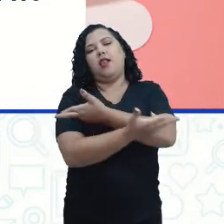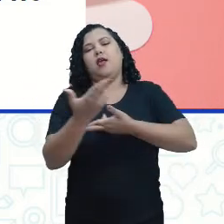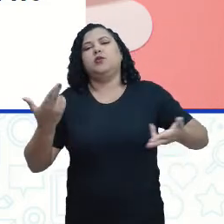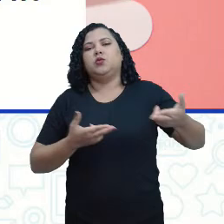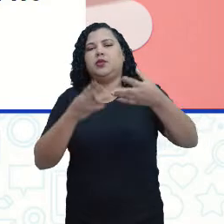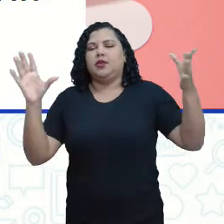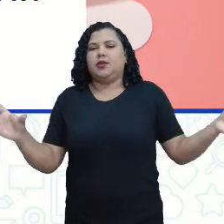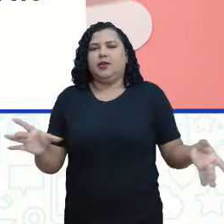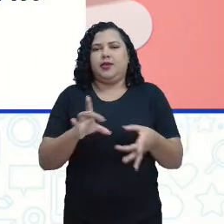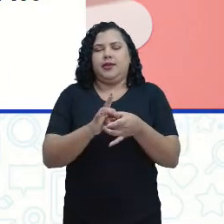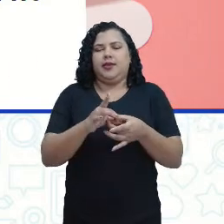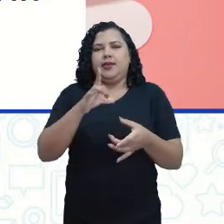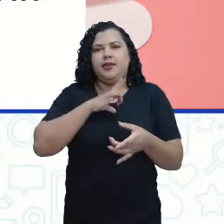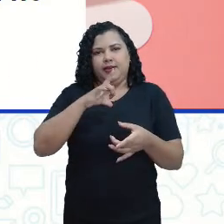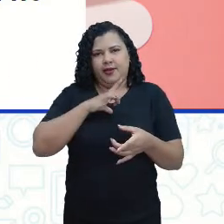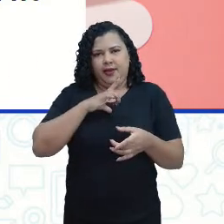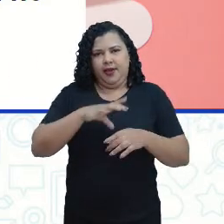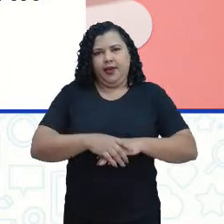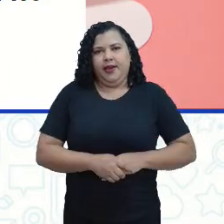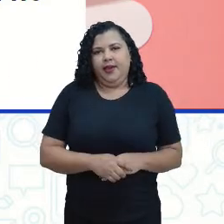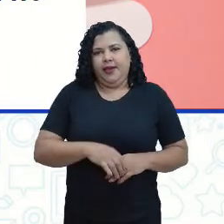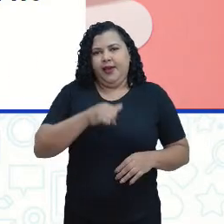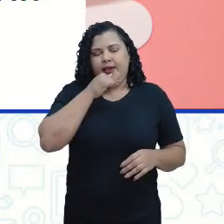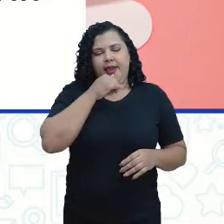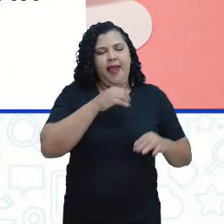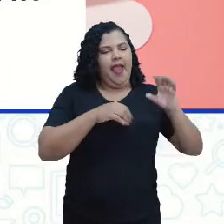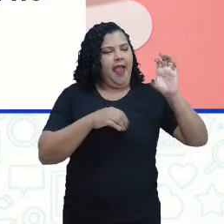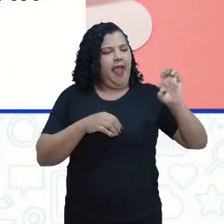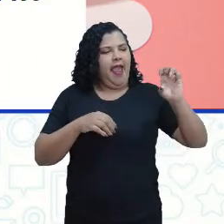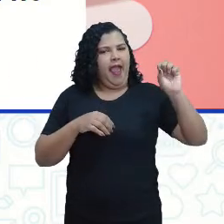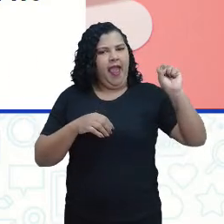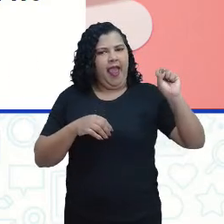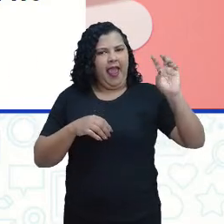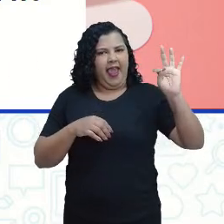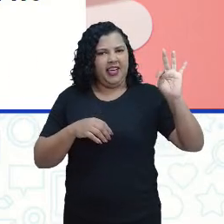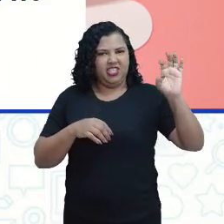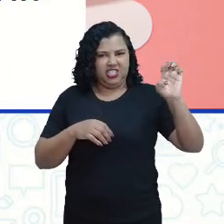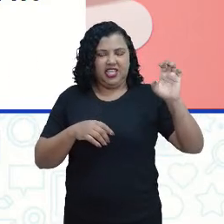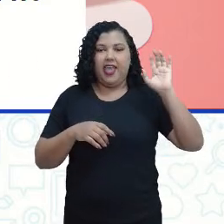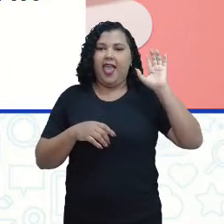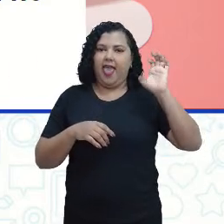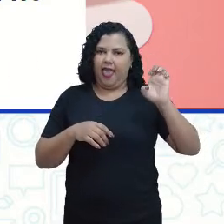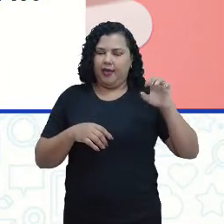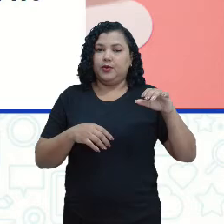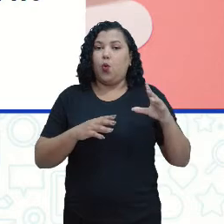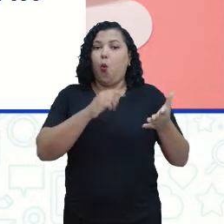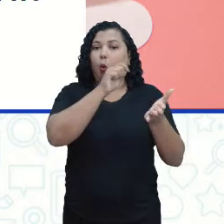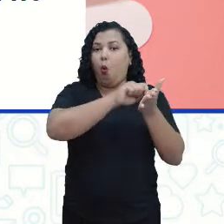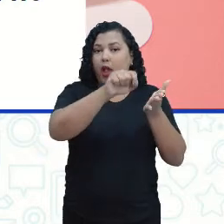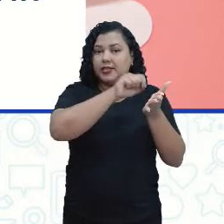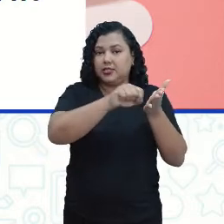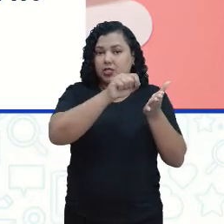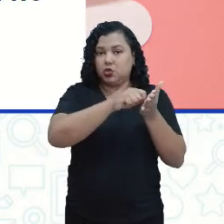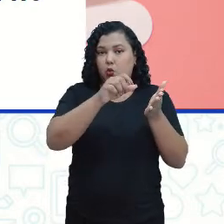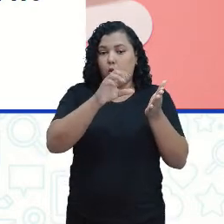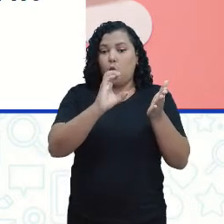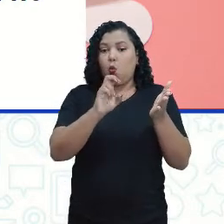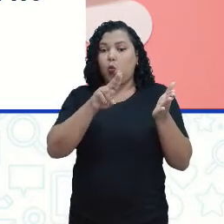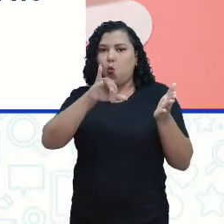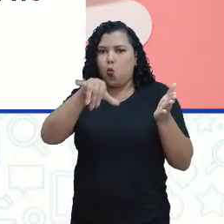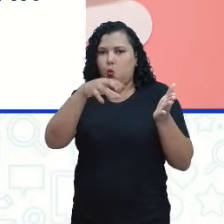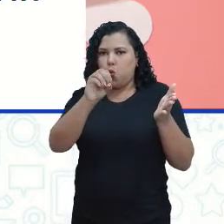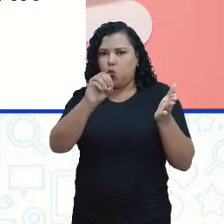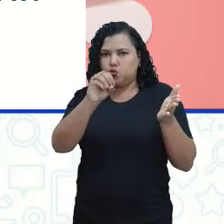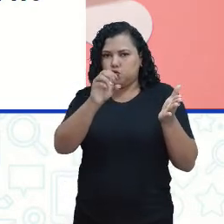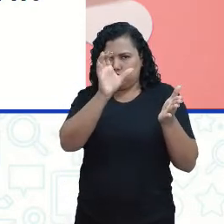relacioná-los numa posse. Ó, este é o escritor, um termo antecedente, cujo livro,